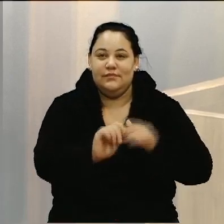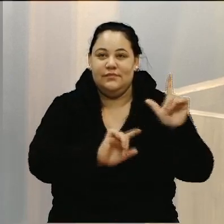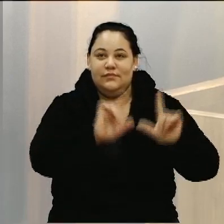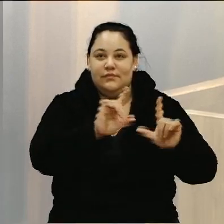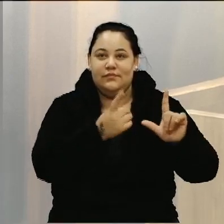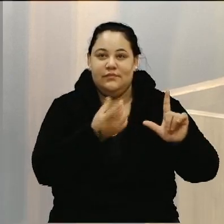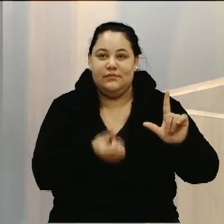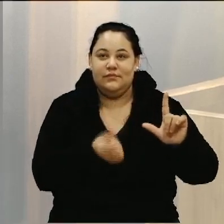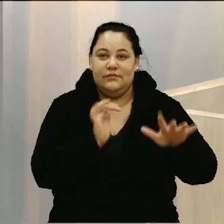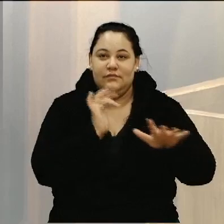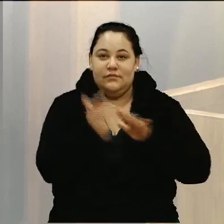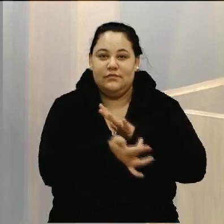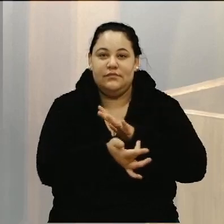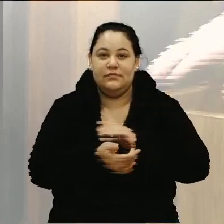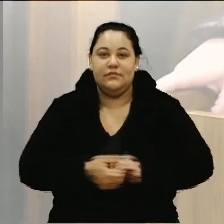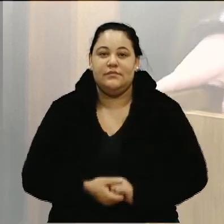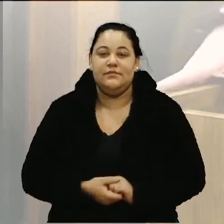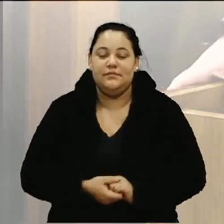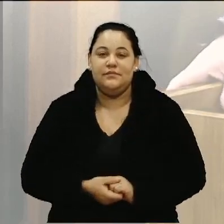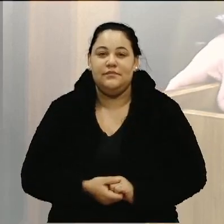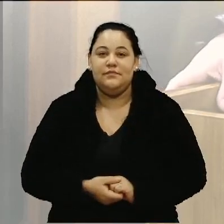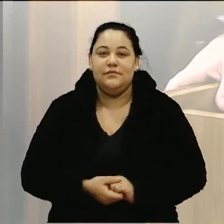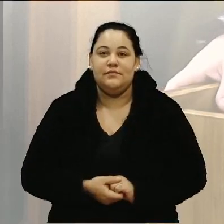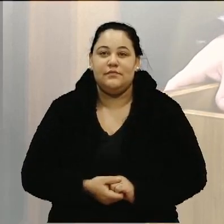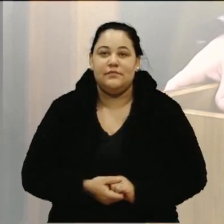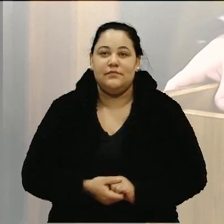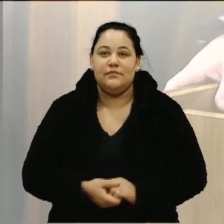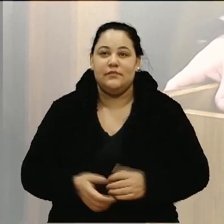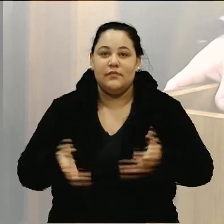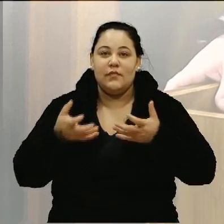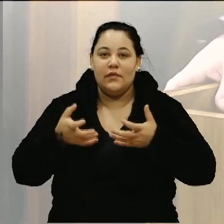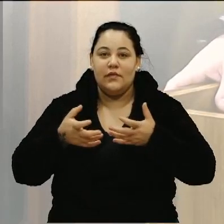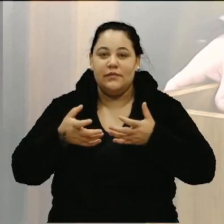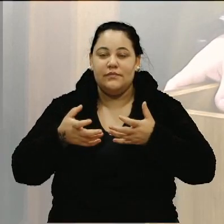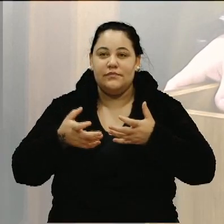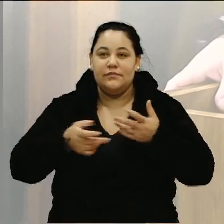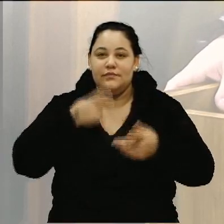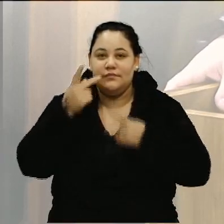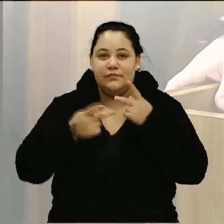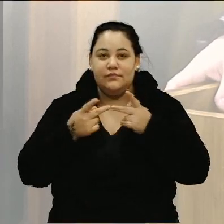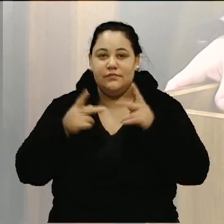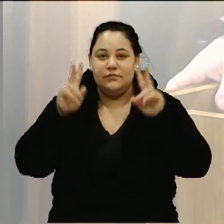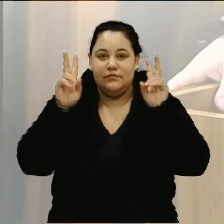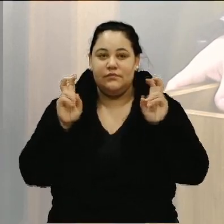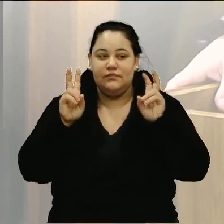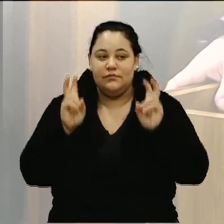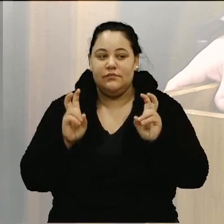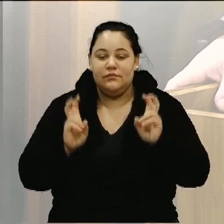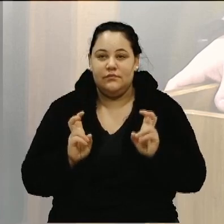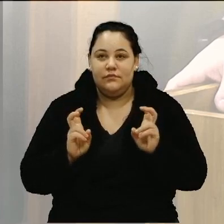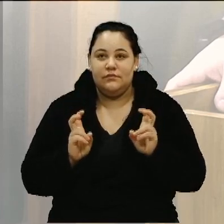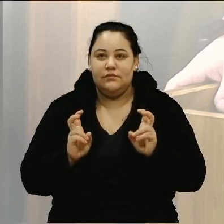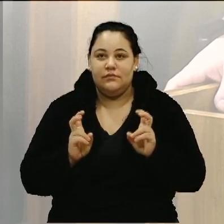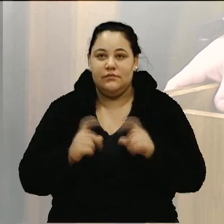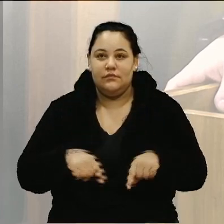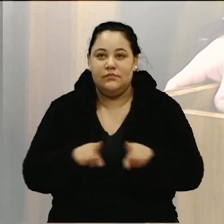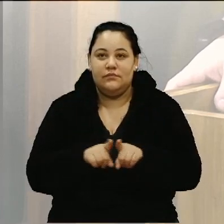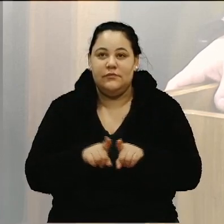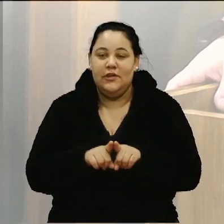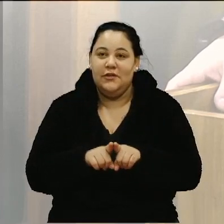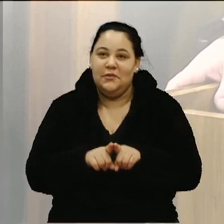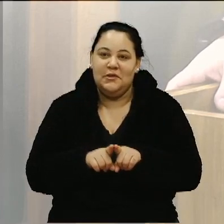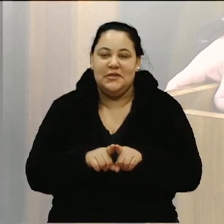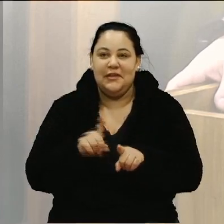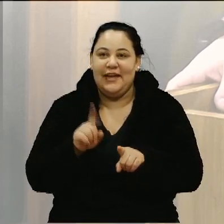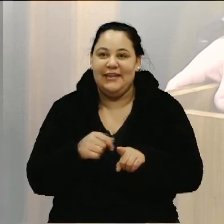pelas redes sociais. E quero trazer alguns assuntos, e o primeiro deles é que, nessa semana, nós